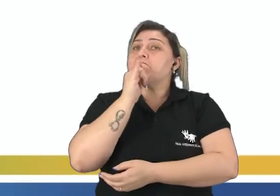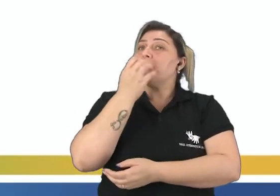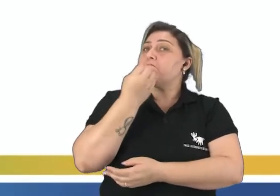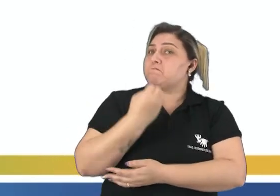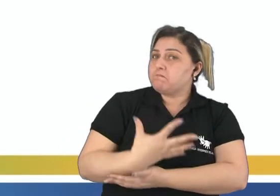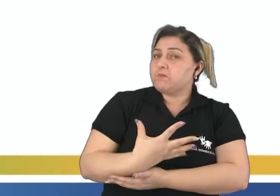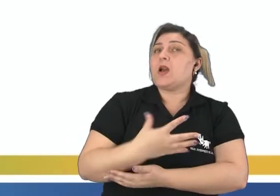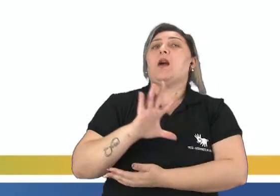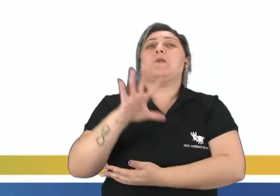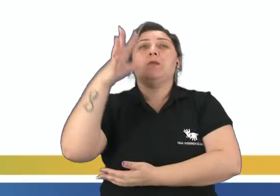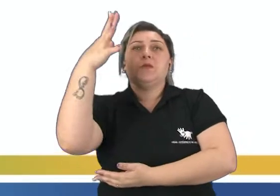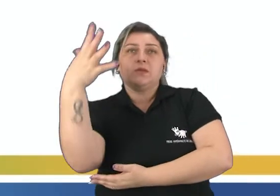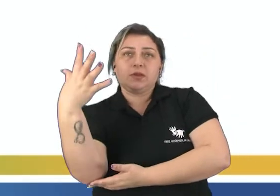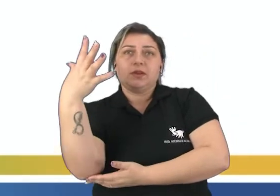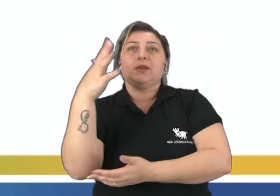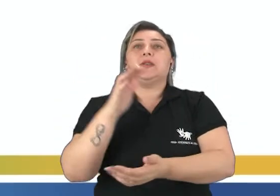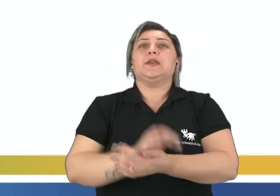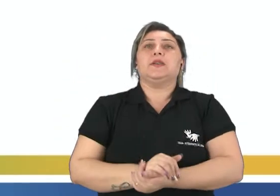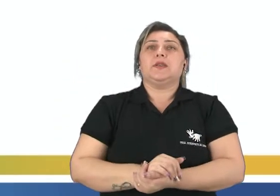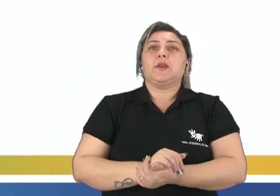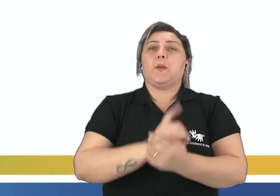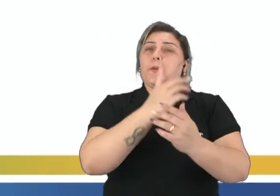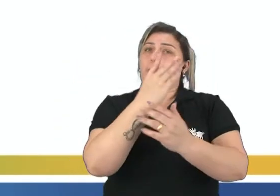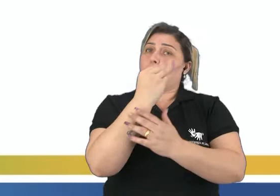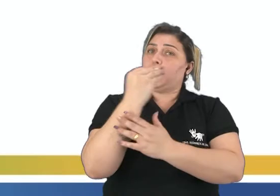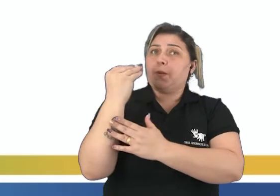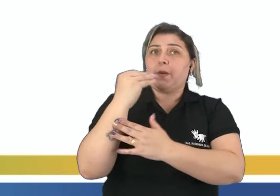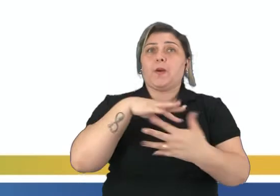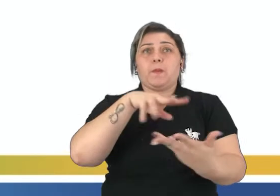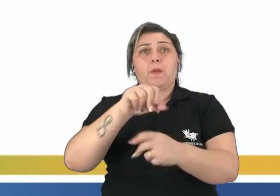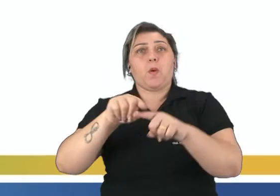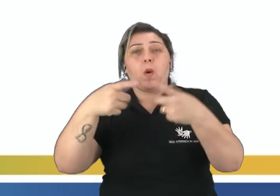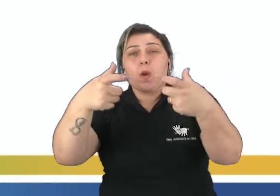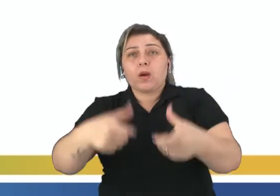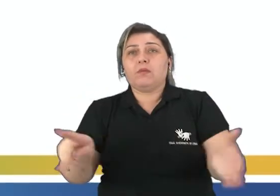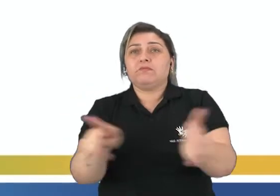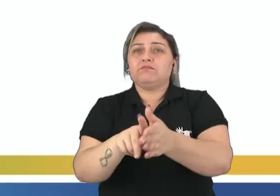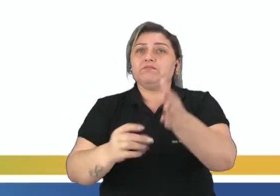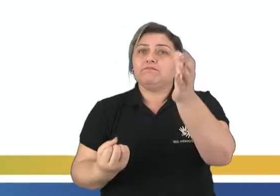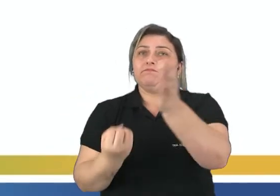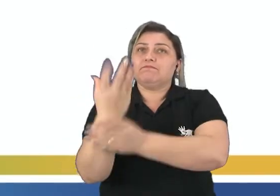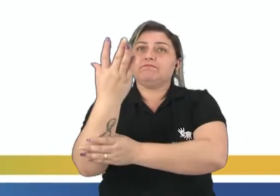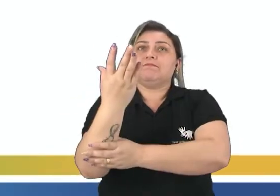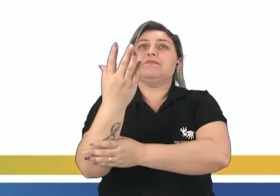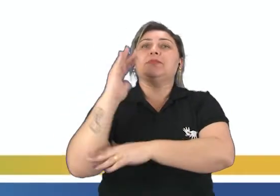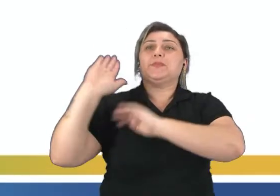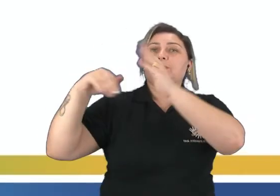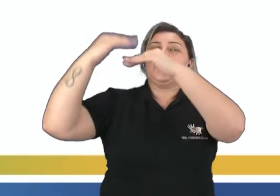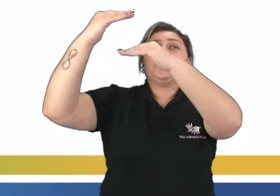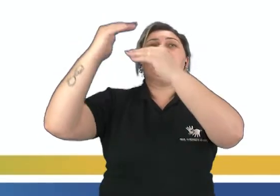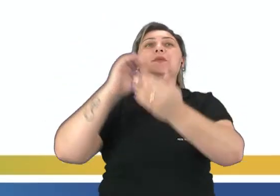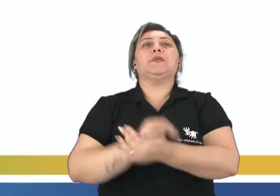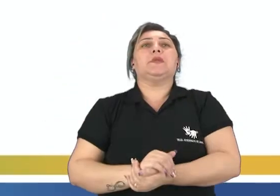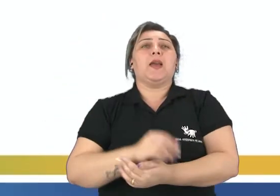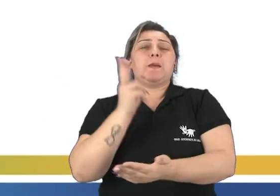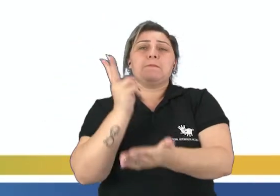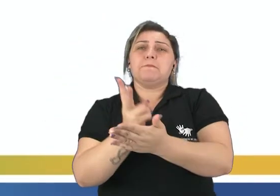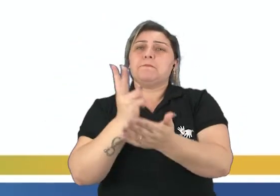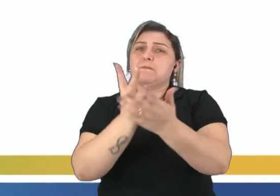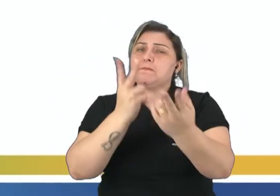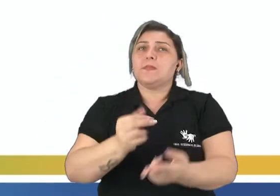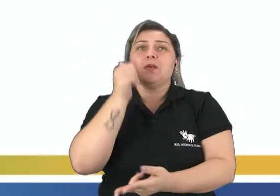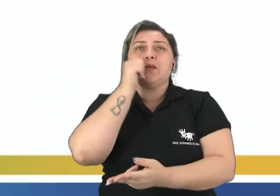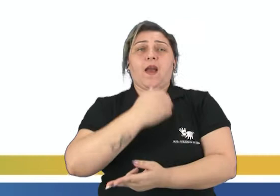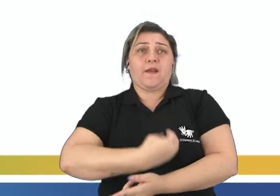que está acontecendo, seja como a fotografia global ou local dessa evolução. No entanto, essas mesmas mulheres